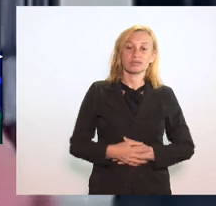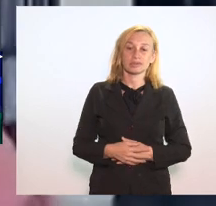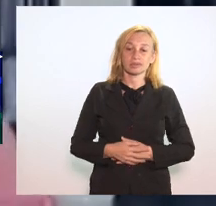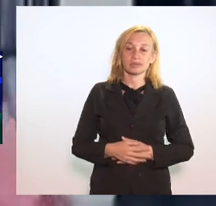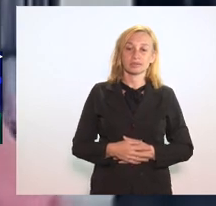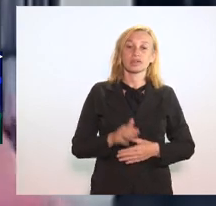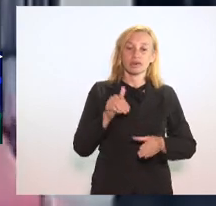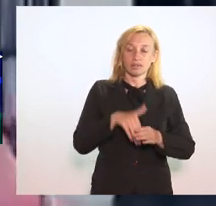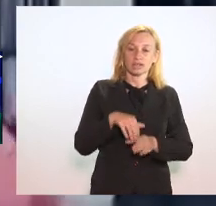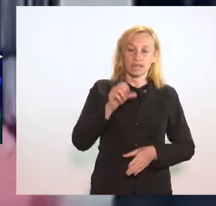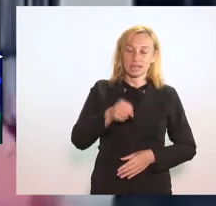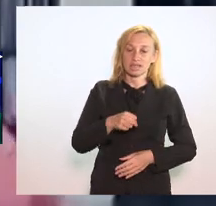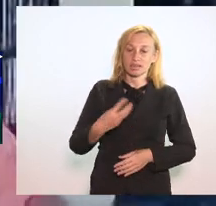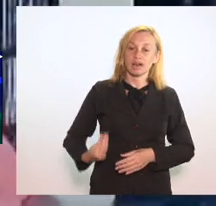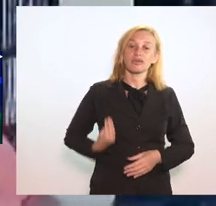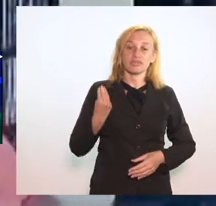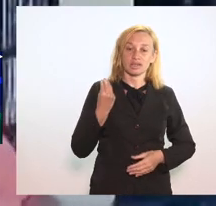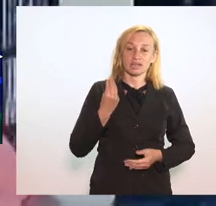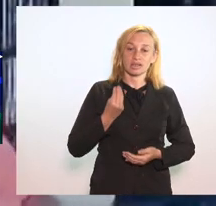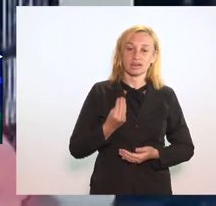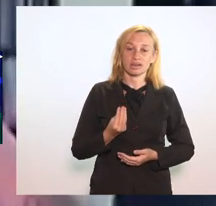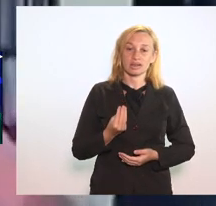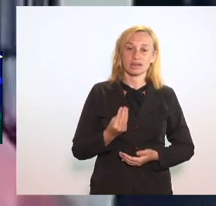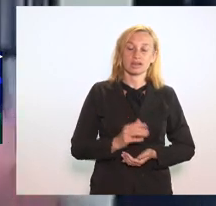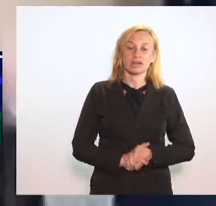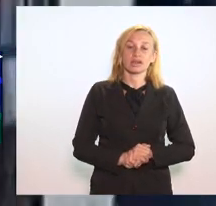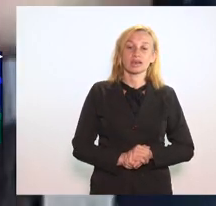E aí é